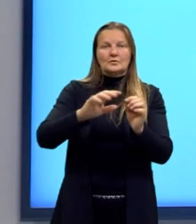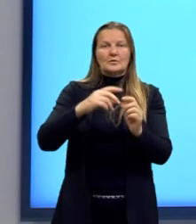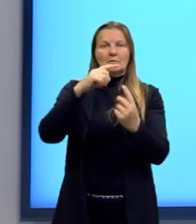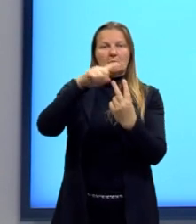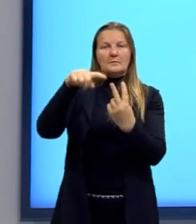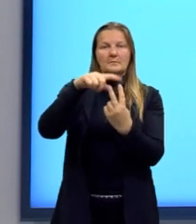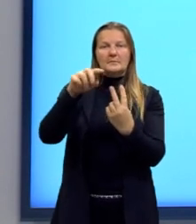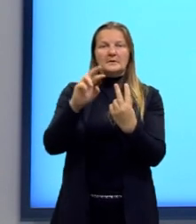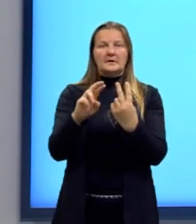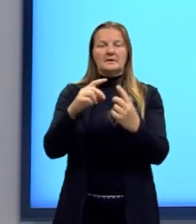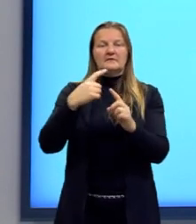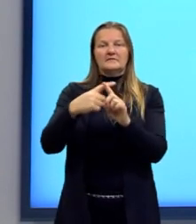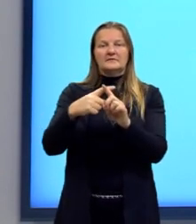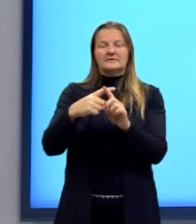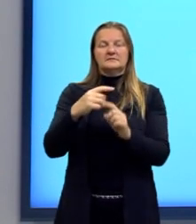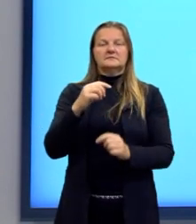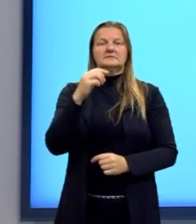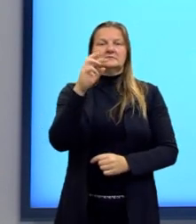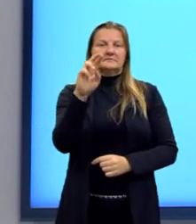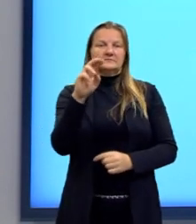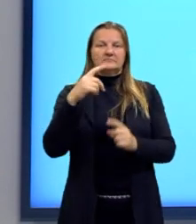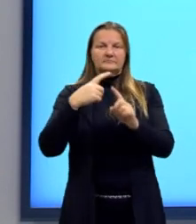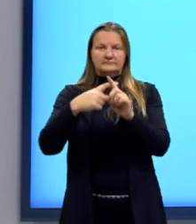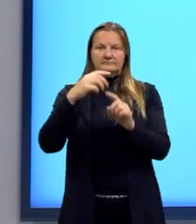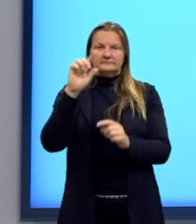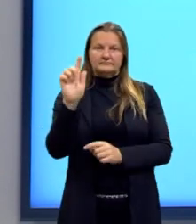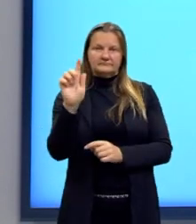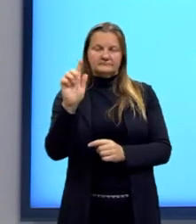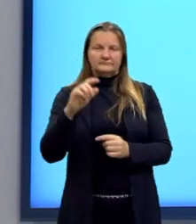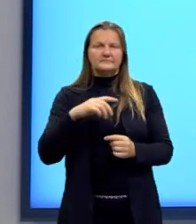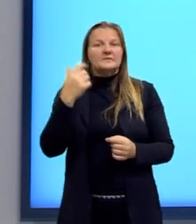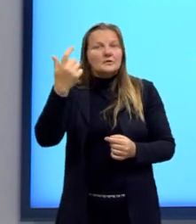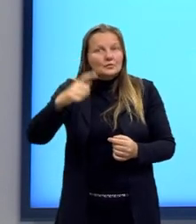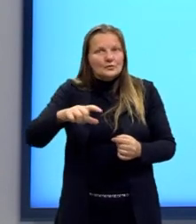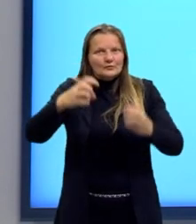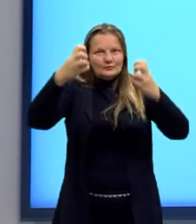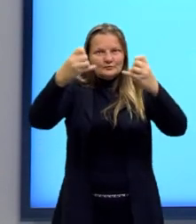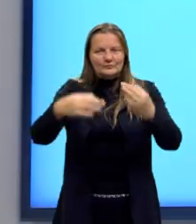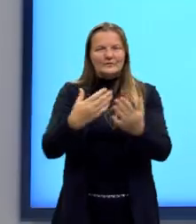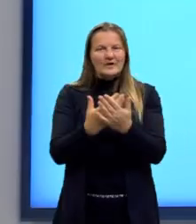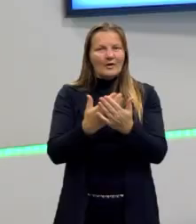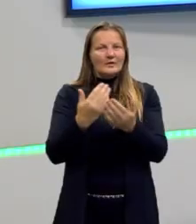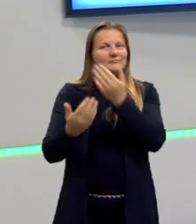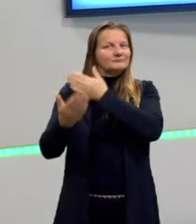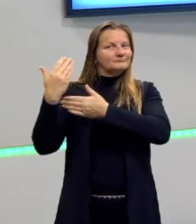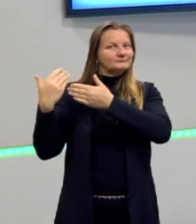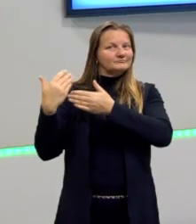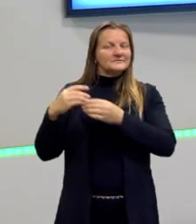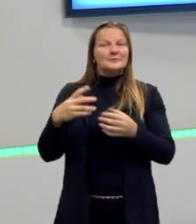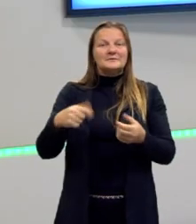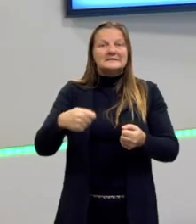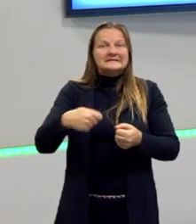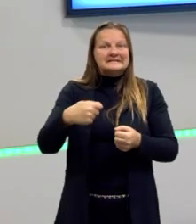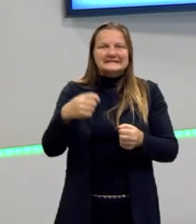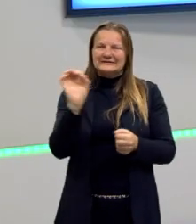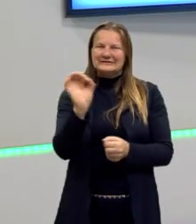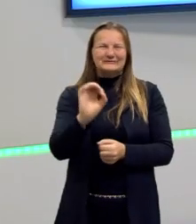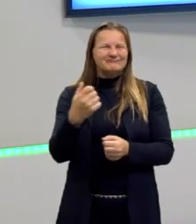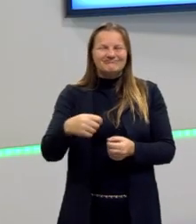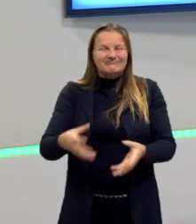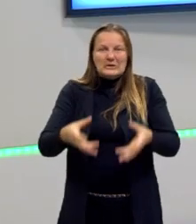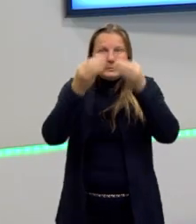prx R mais G novamente Como disse para vocês na aula anterior não a memorizar essa